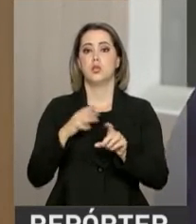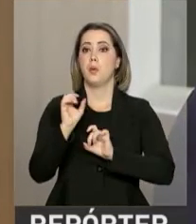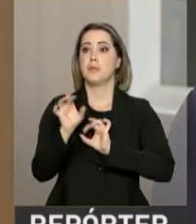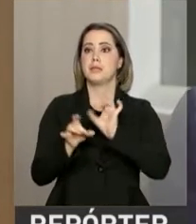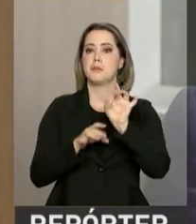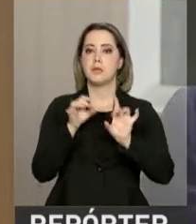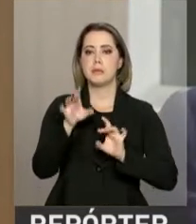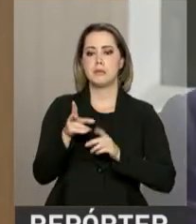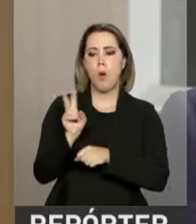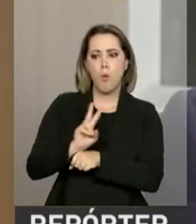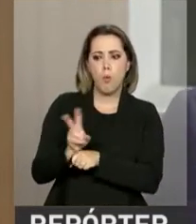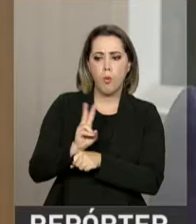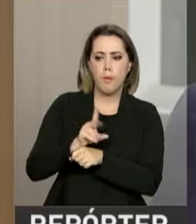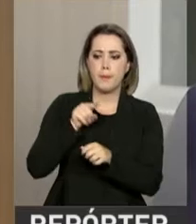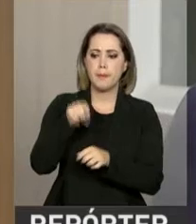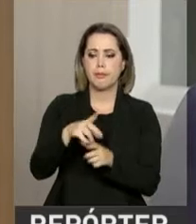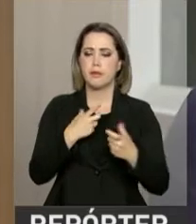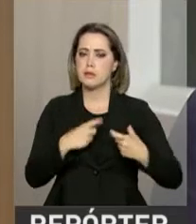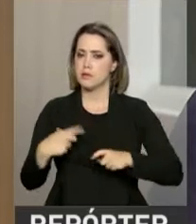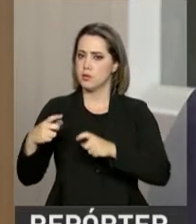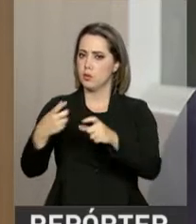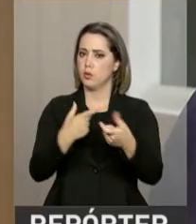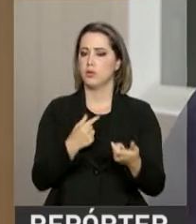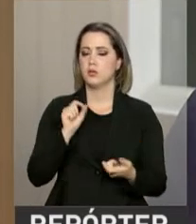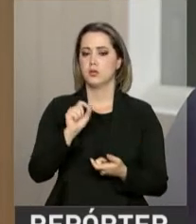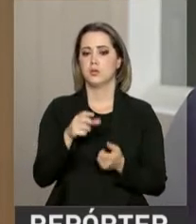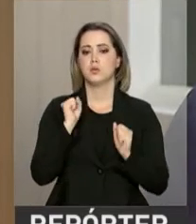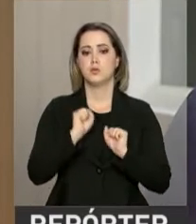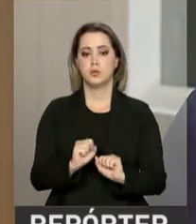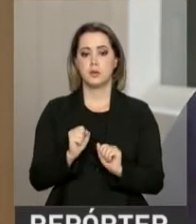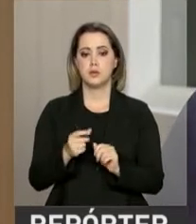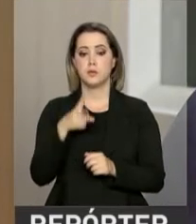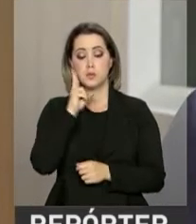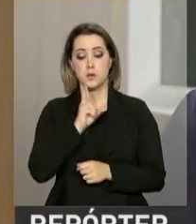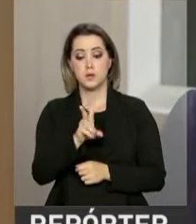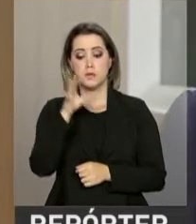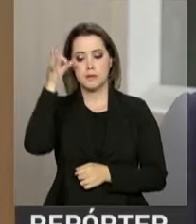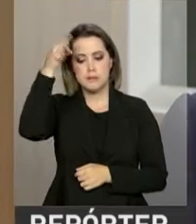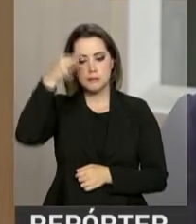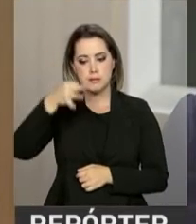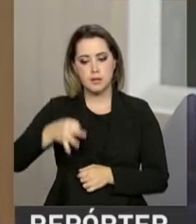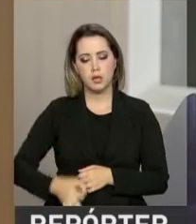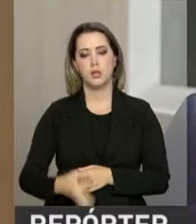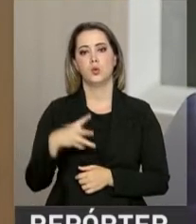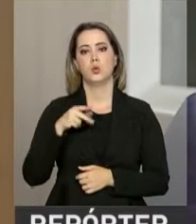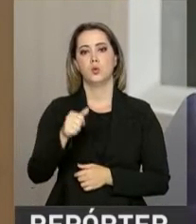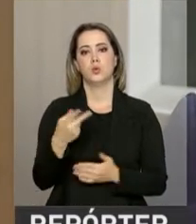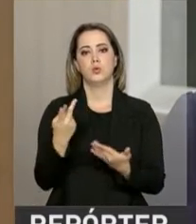de fiscalização nessas empresas para que possamos averiguar com toda certeza o que